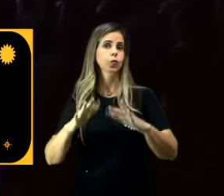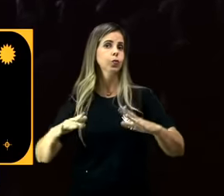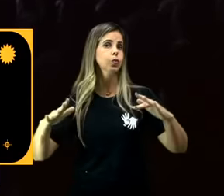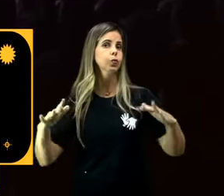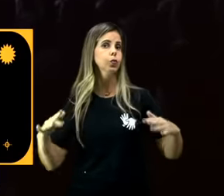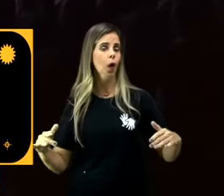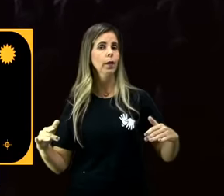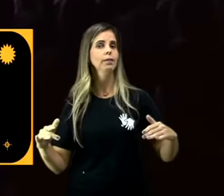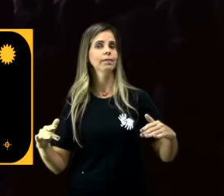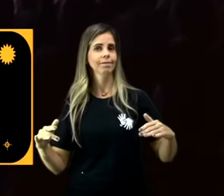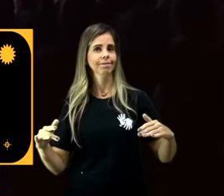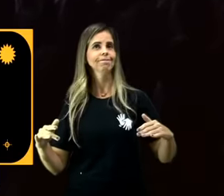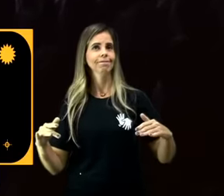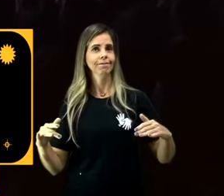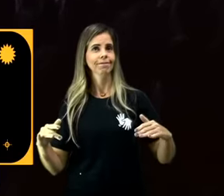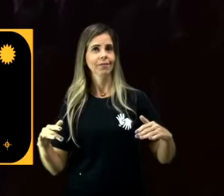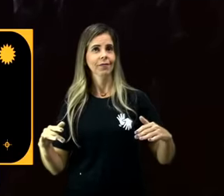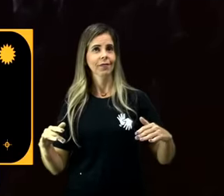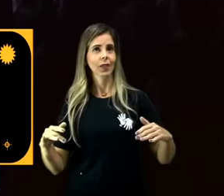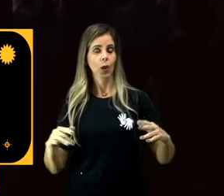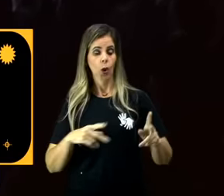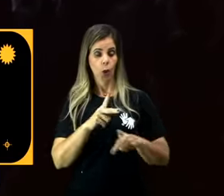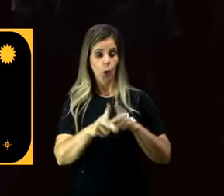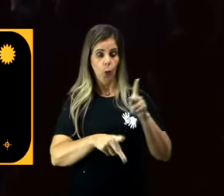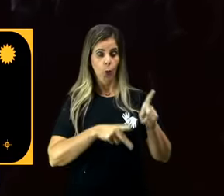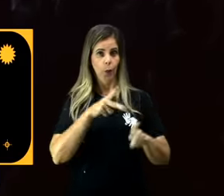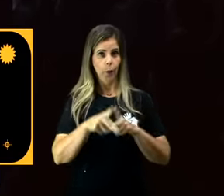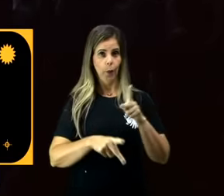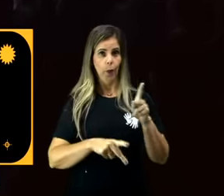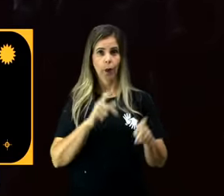Mais alto, vai. Eles